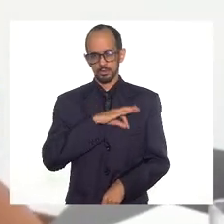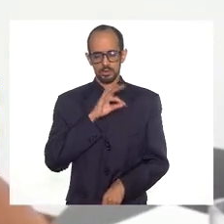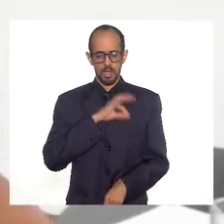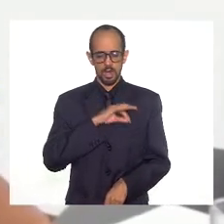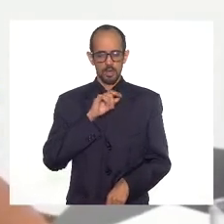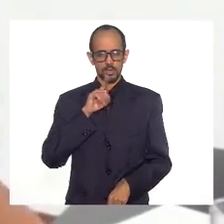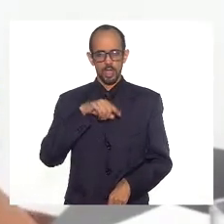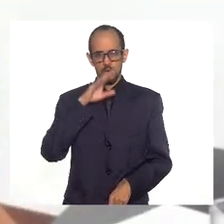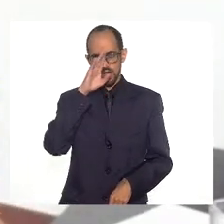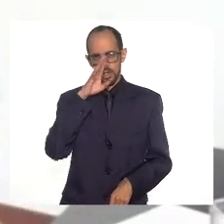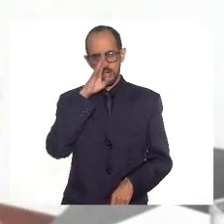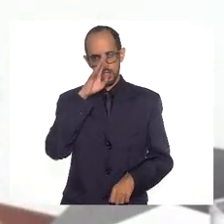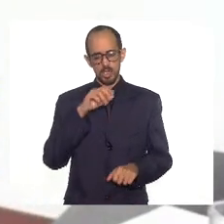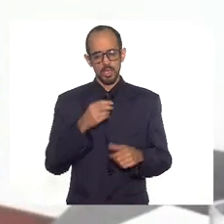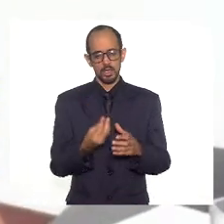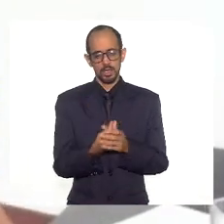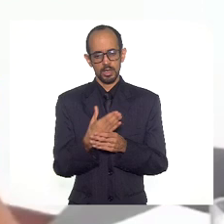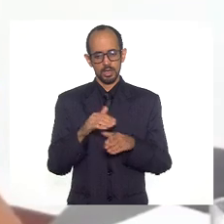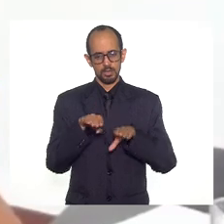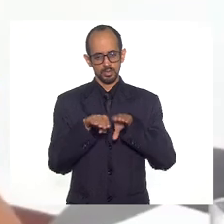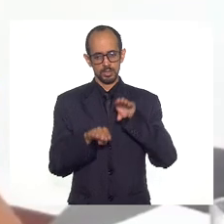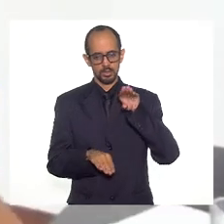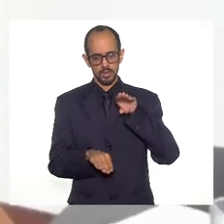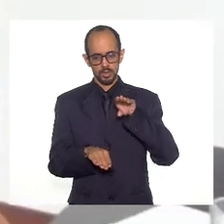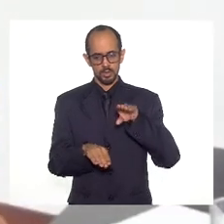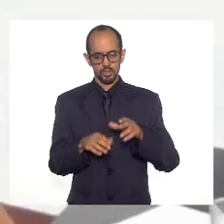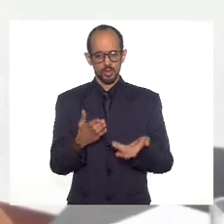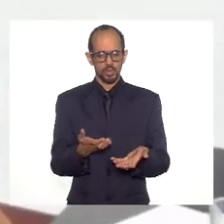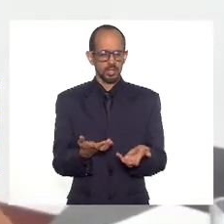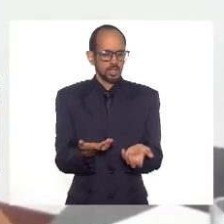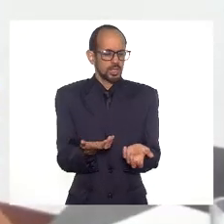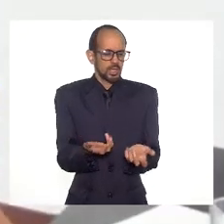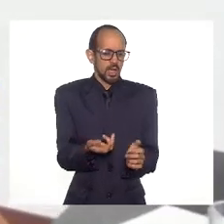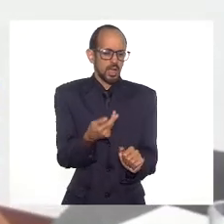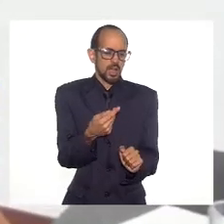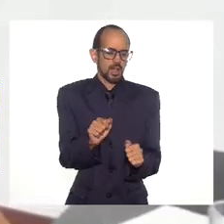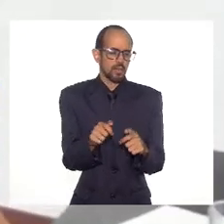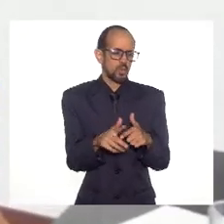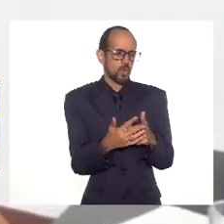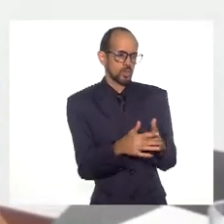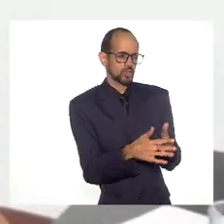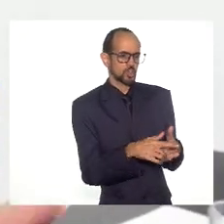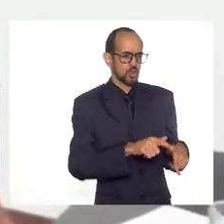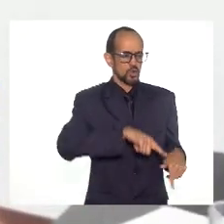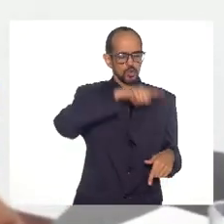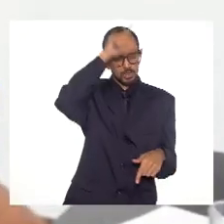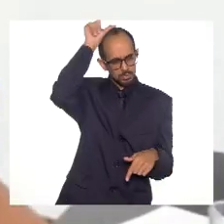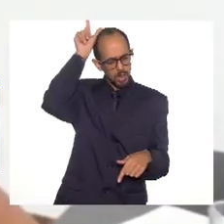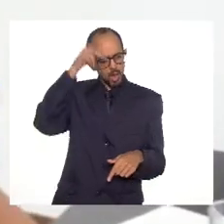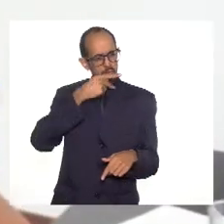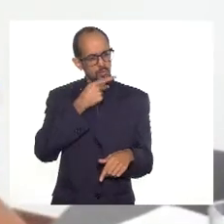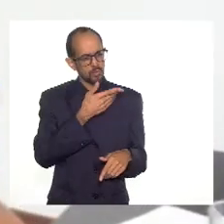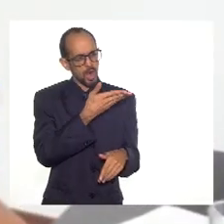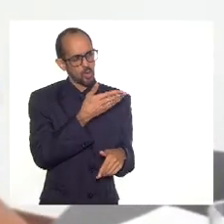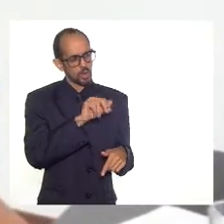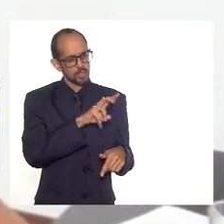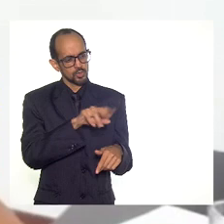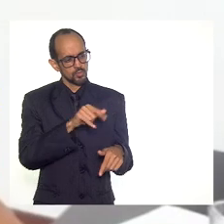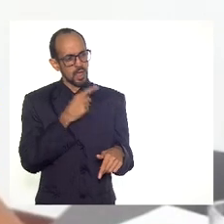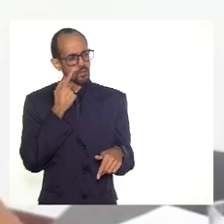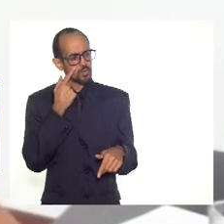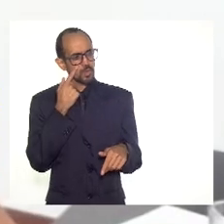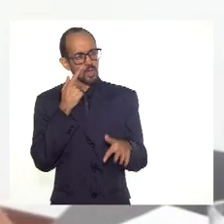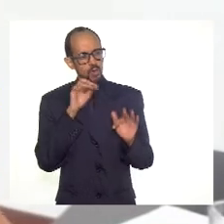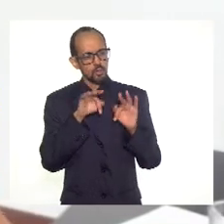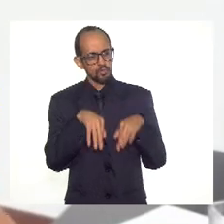promove desigualdade. Eu queria corrigir o deputado Luiz Paulo, que disse que a gente vai ver o final daquele